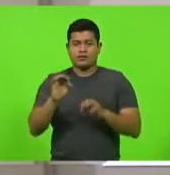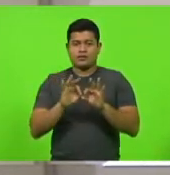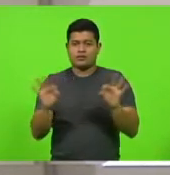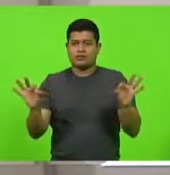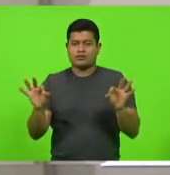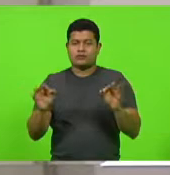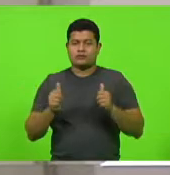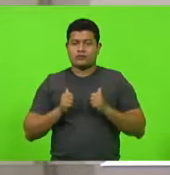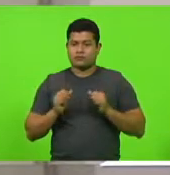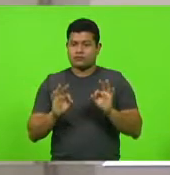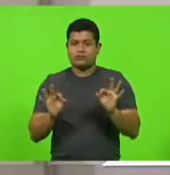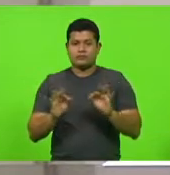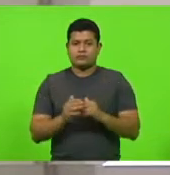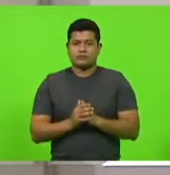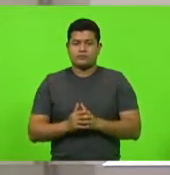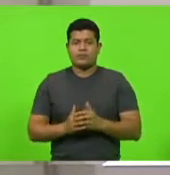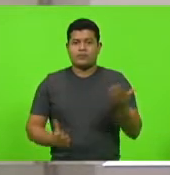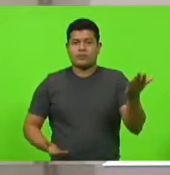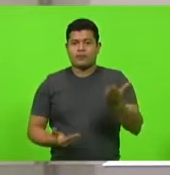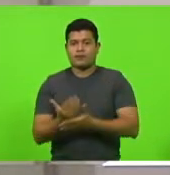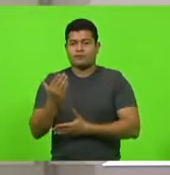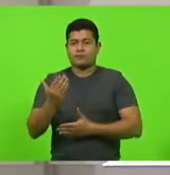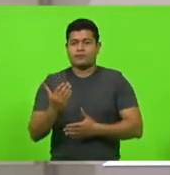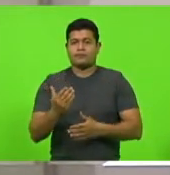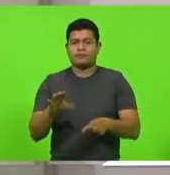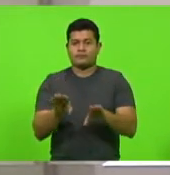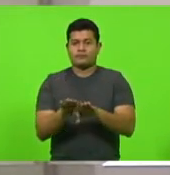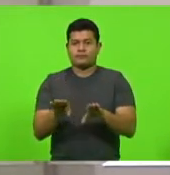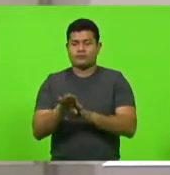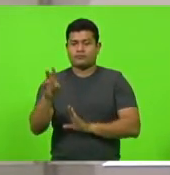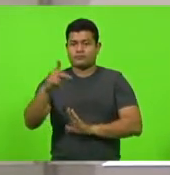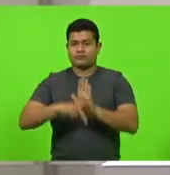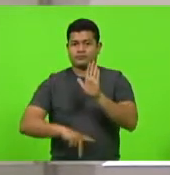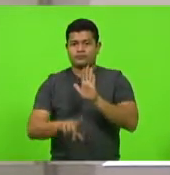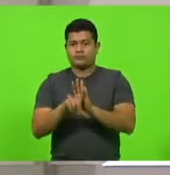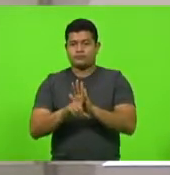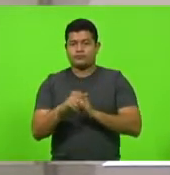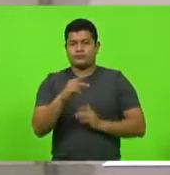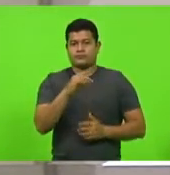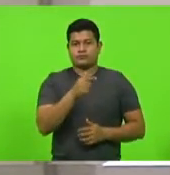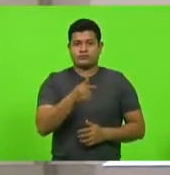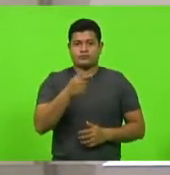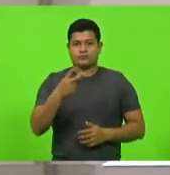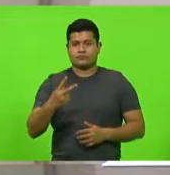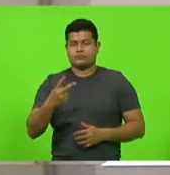ou abstenção. Foram aprovados em turno único os projetos de lei número